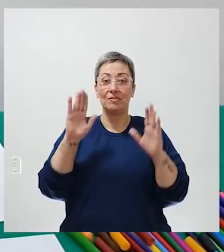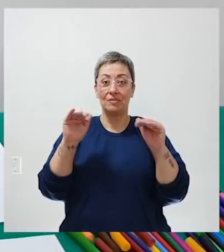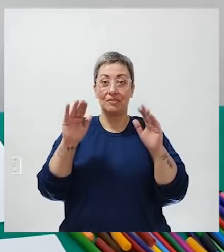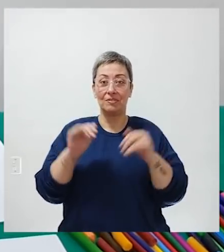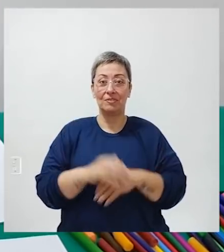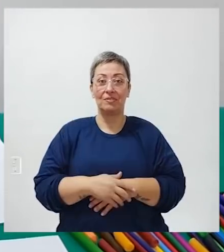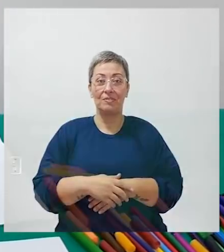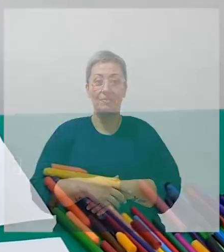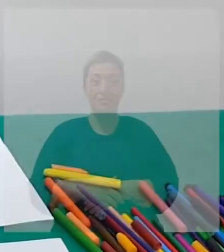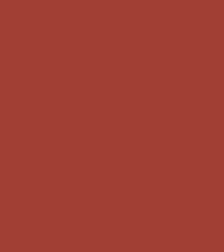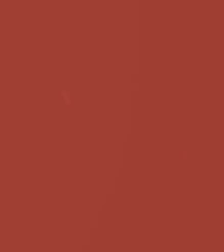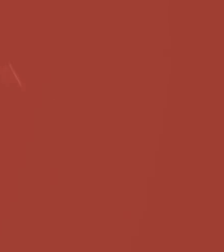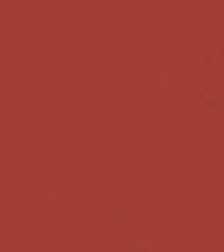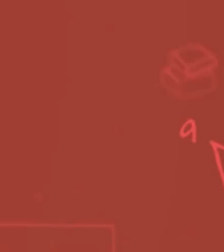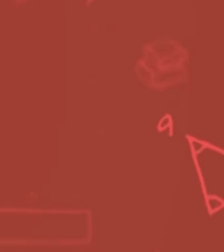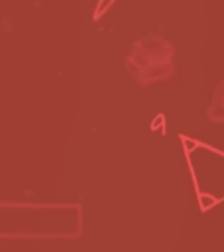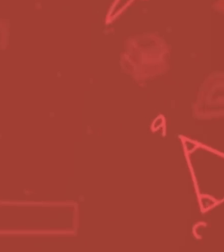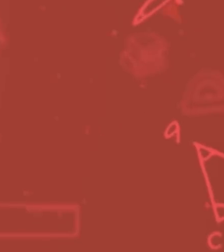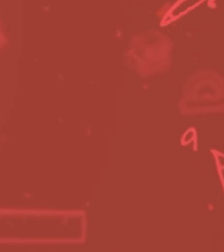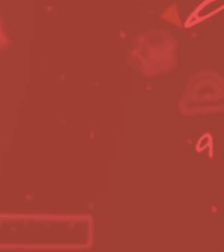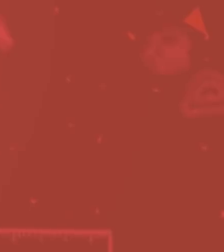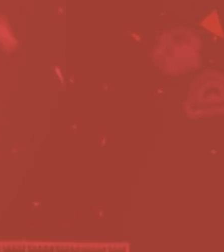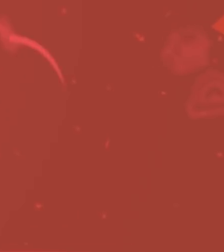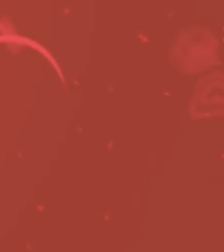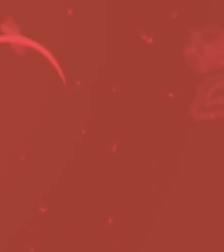a próxima!